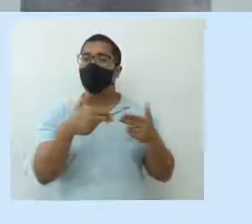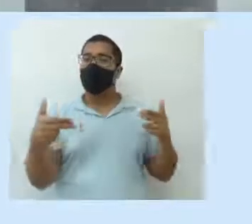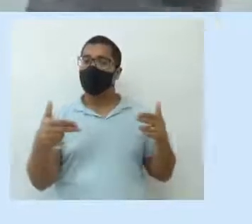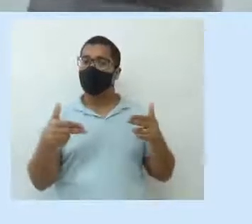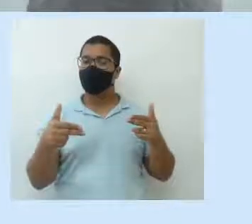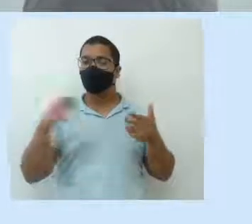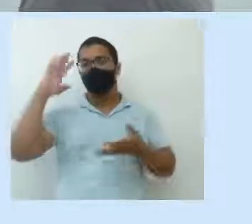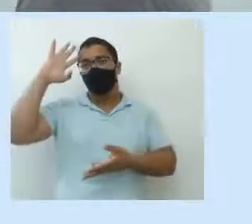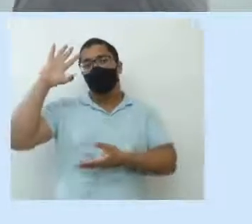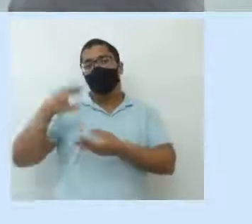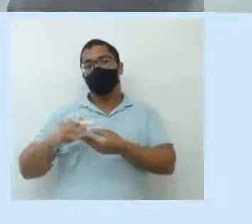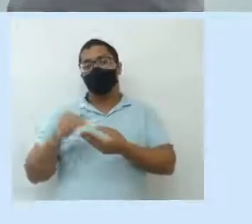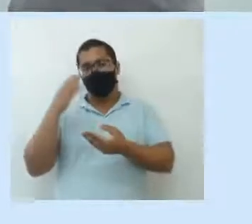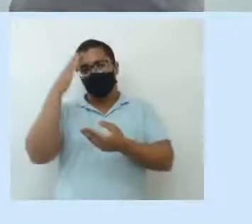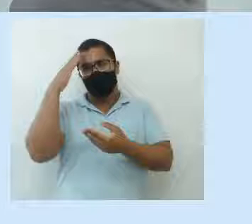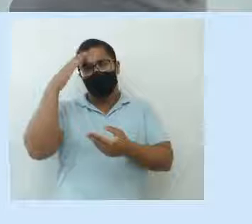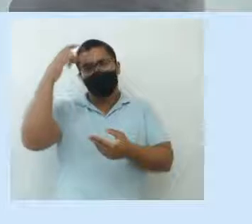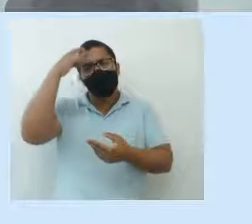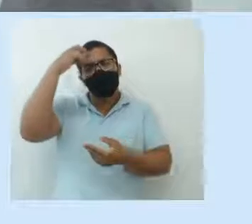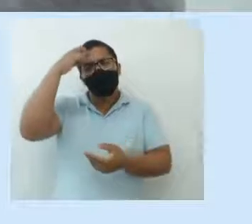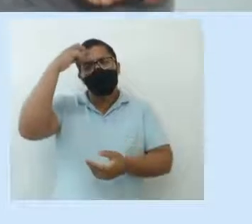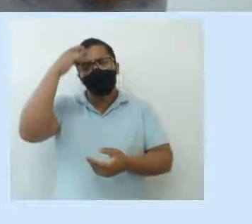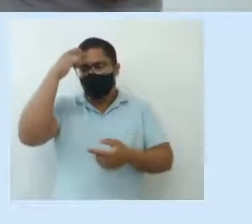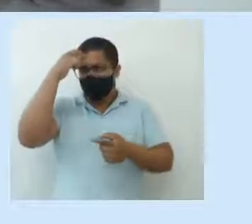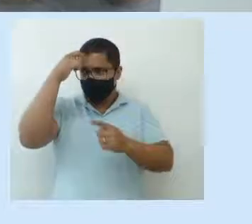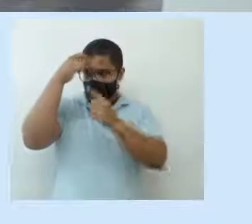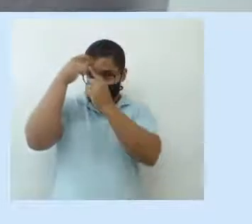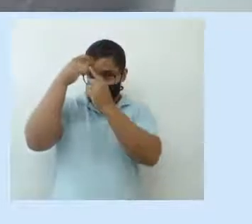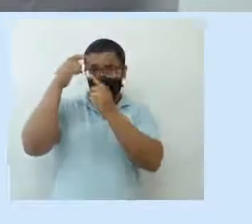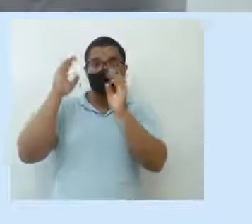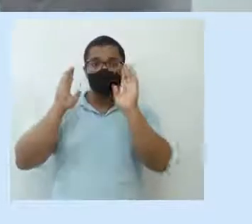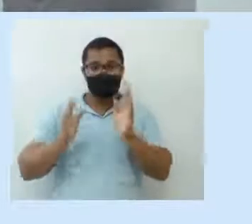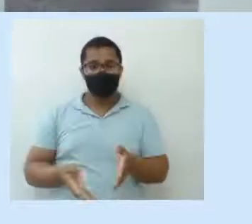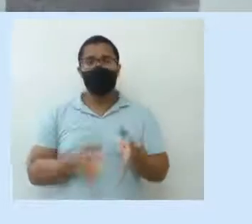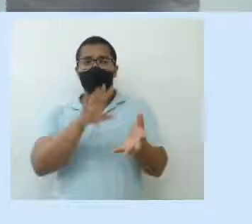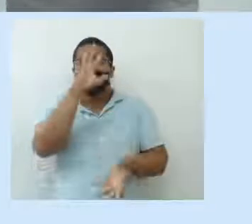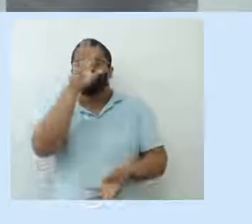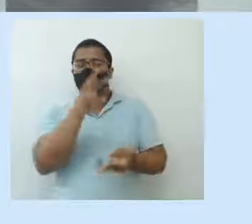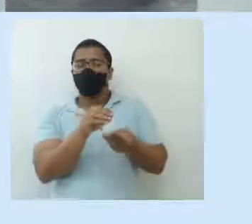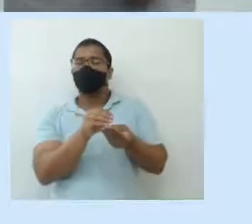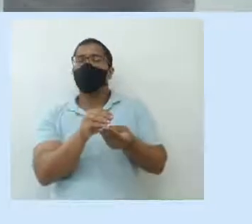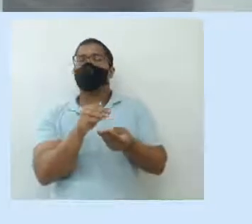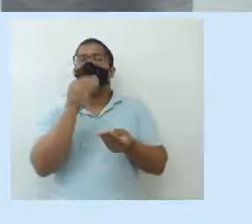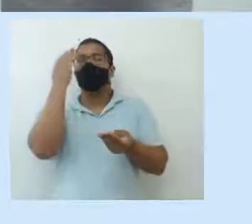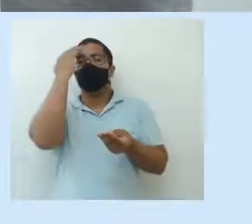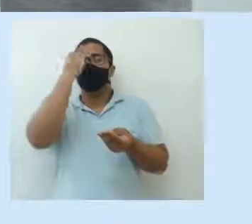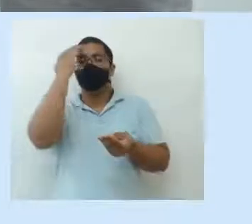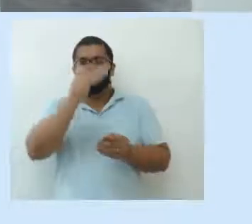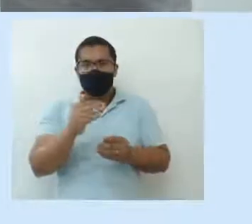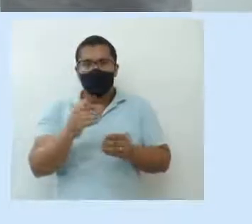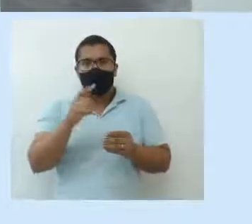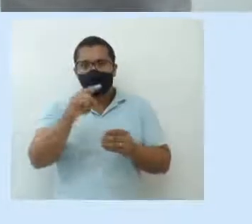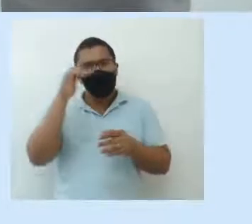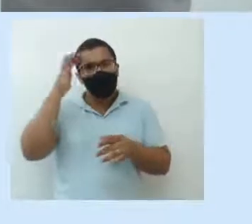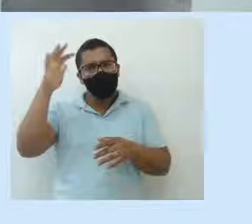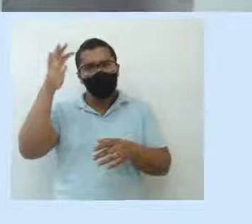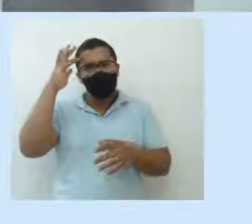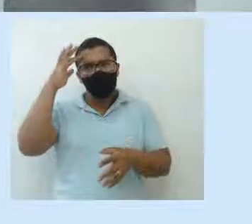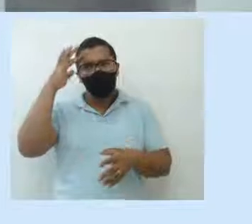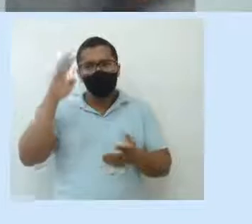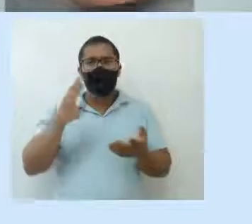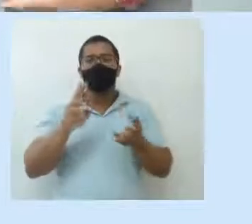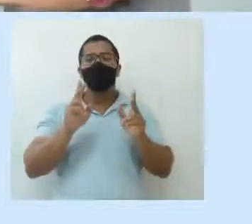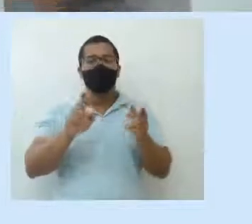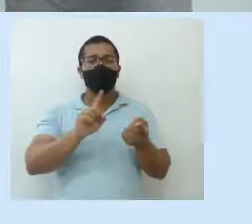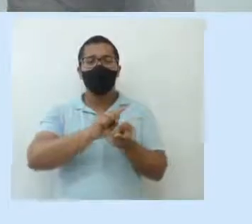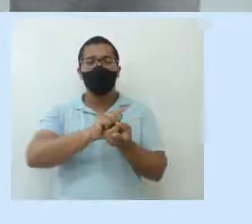a consciência é sempre consciência de algo. Esse pensamento contraria a tradição,